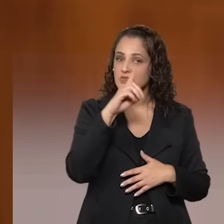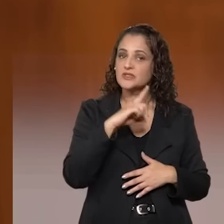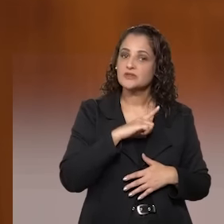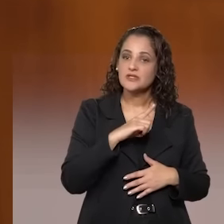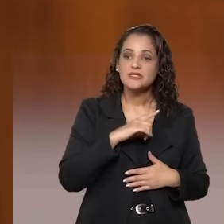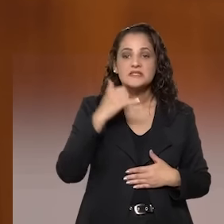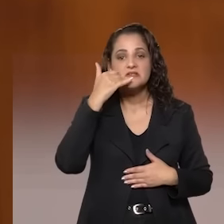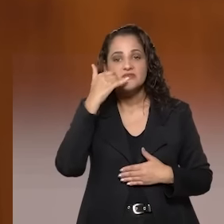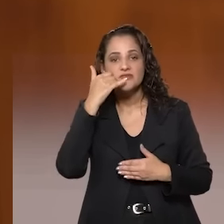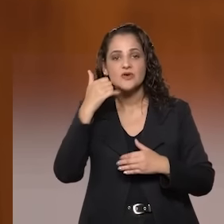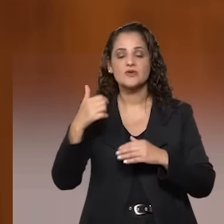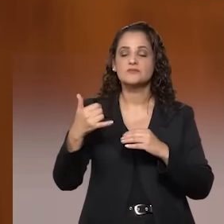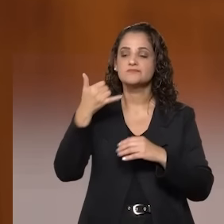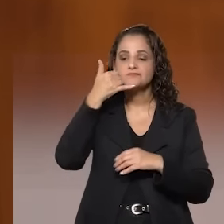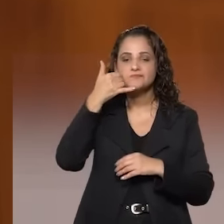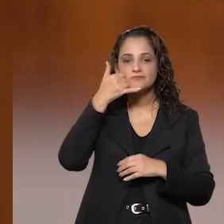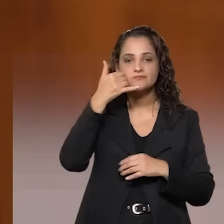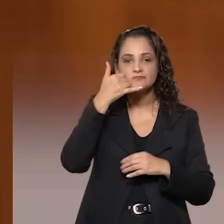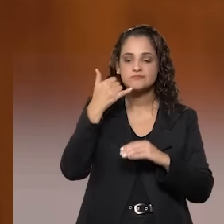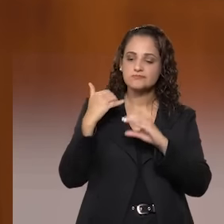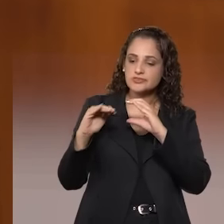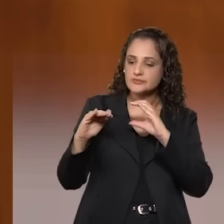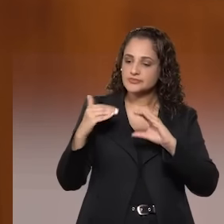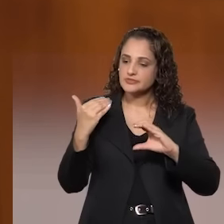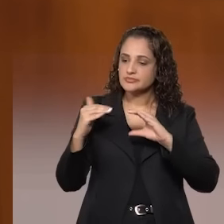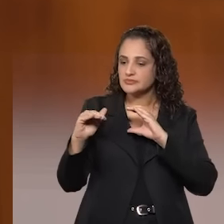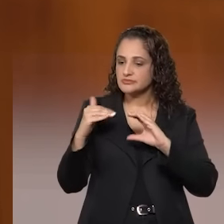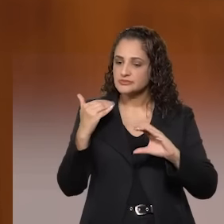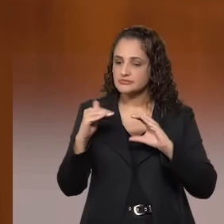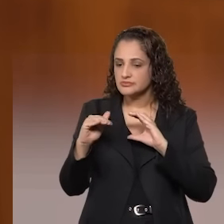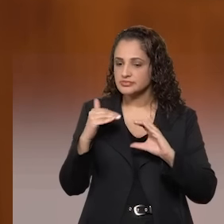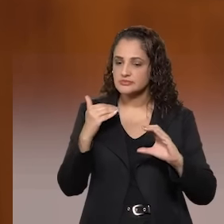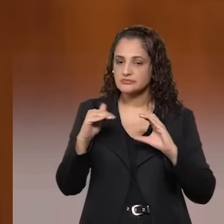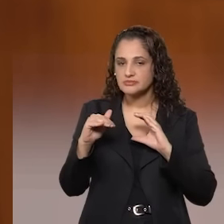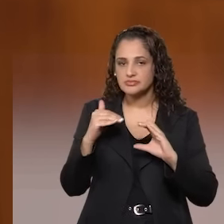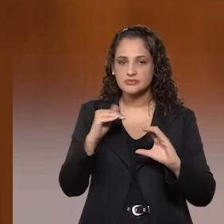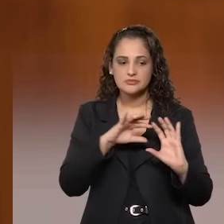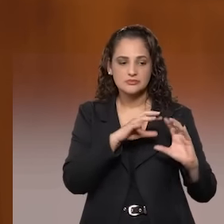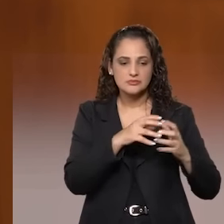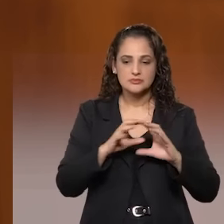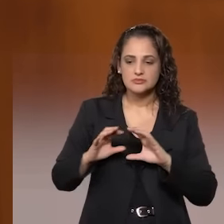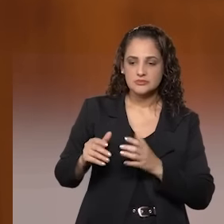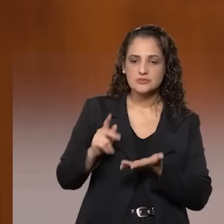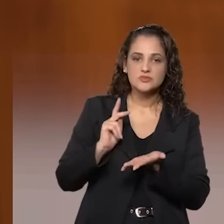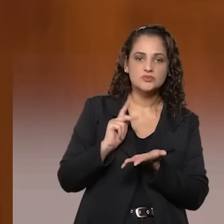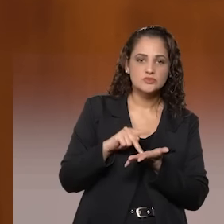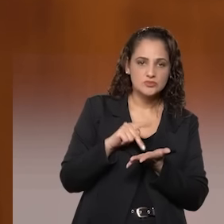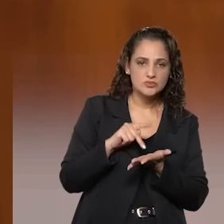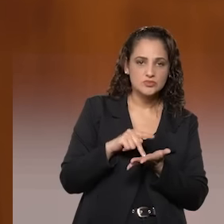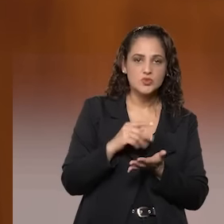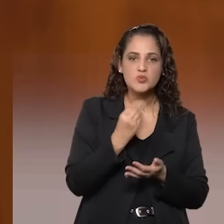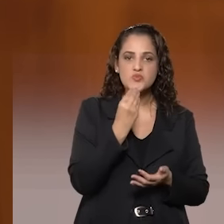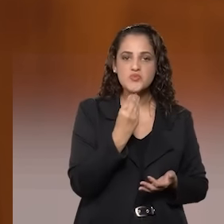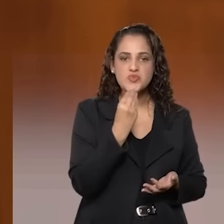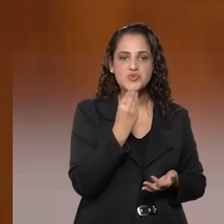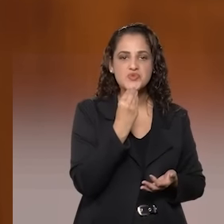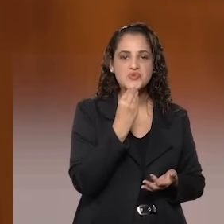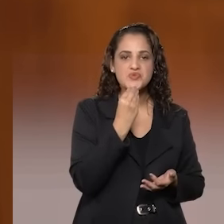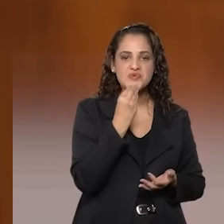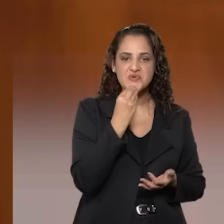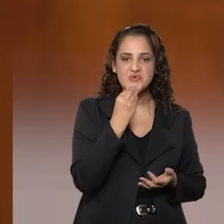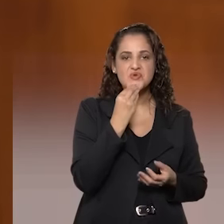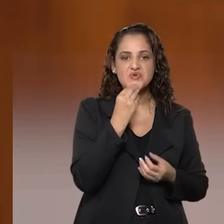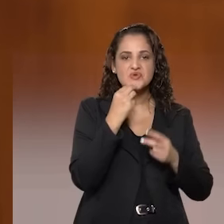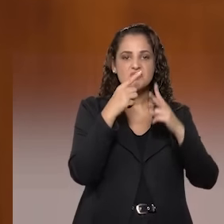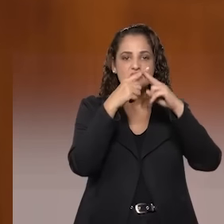grupos então é um espaço realmente de oportunidade paraa revisão dessas informações que nos